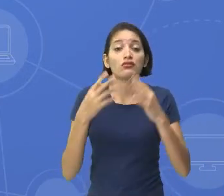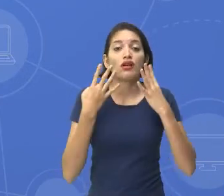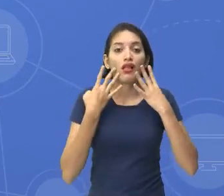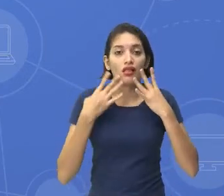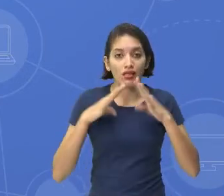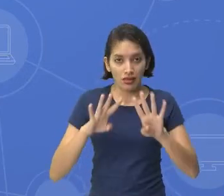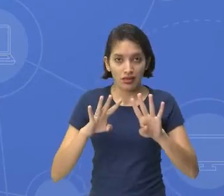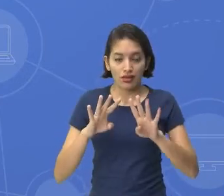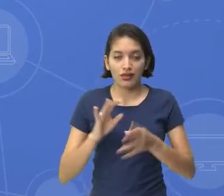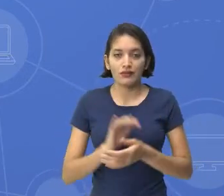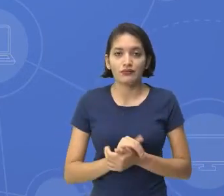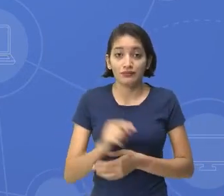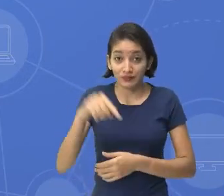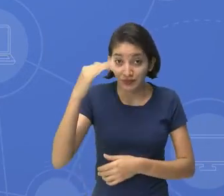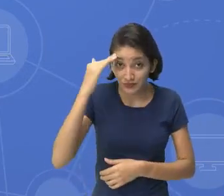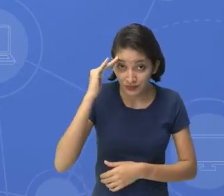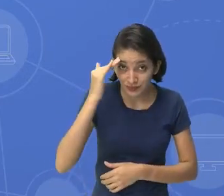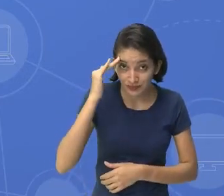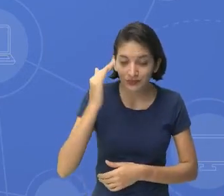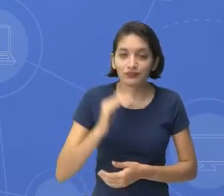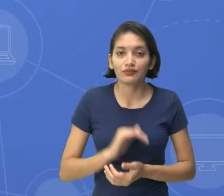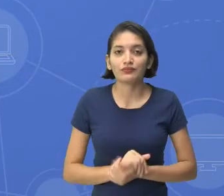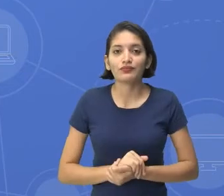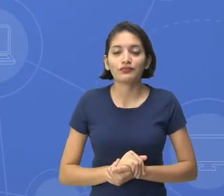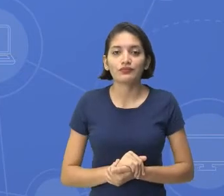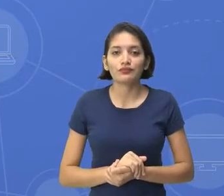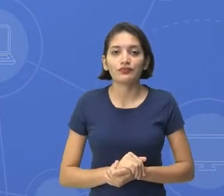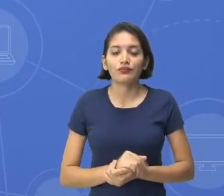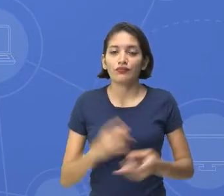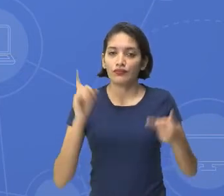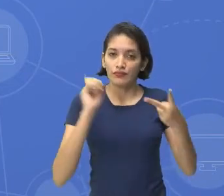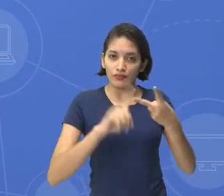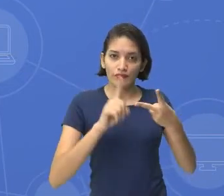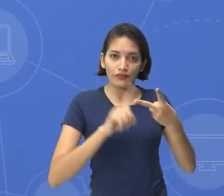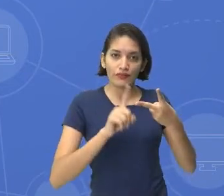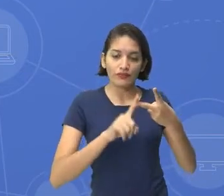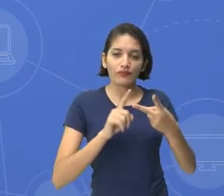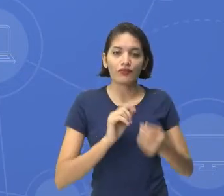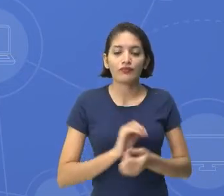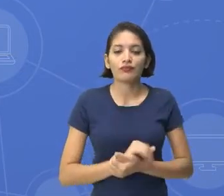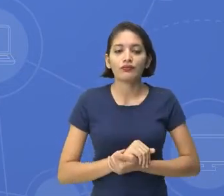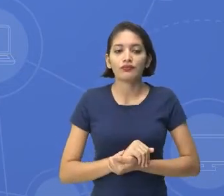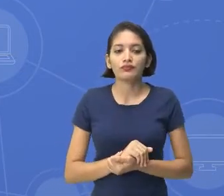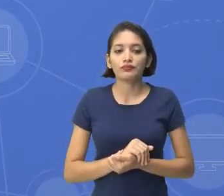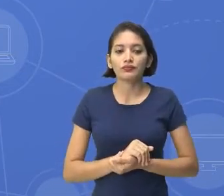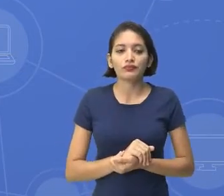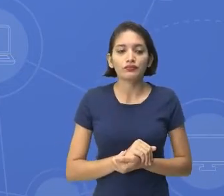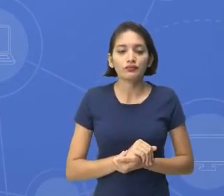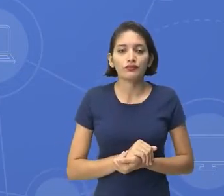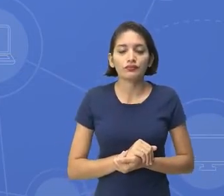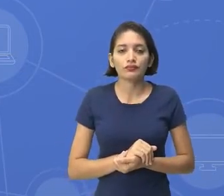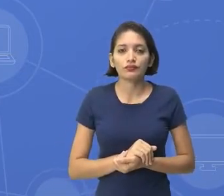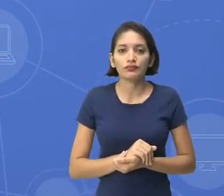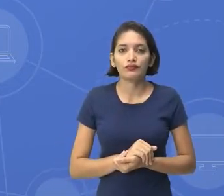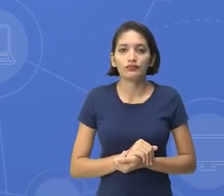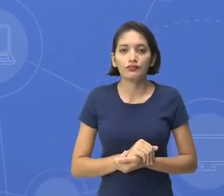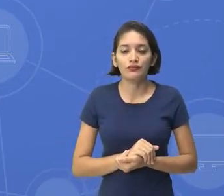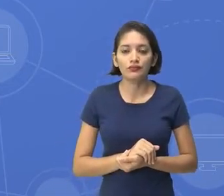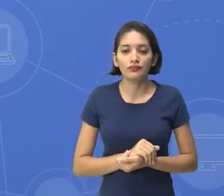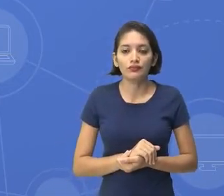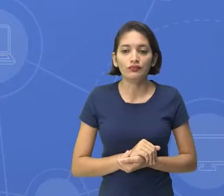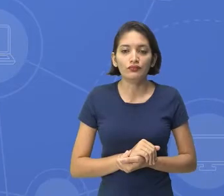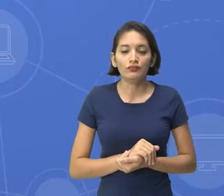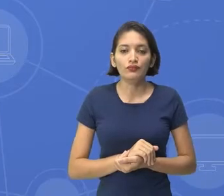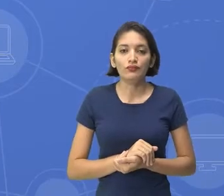naturalização. Entenderam? Vamos para o segundo. Segundo ponto.